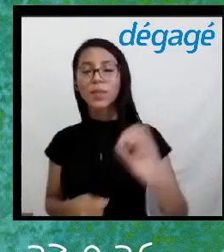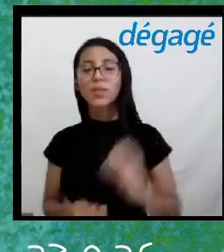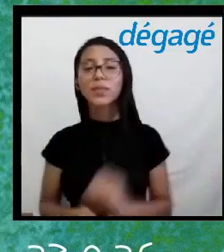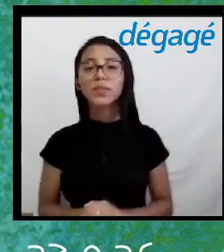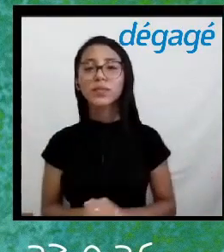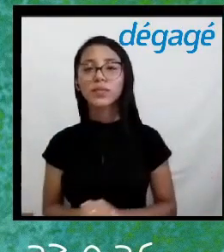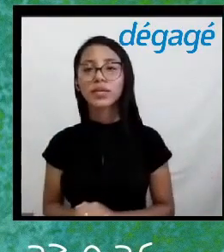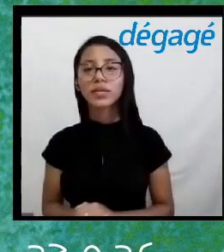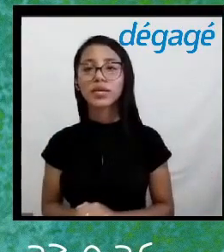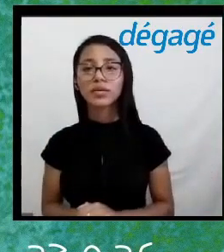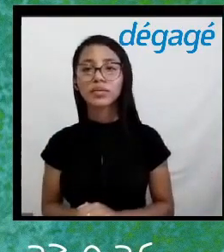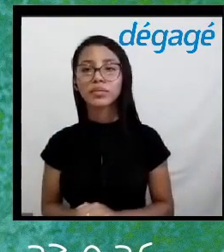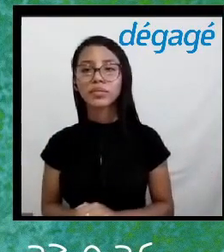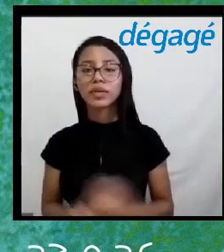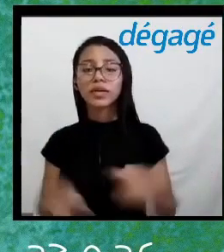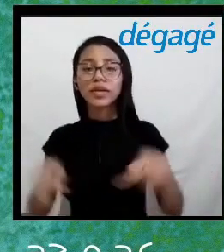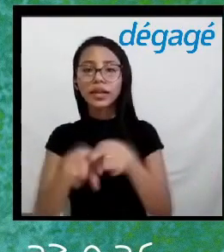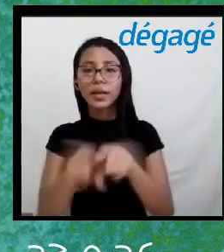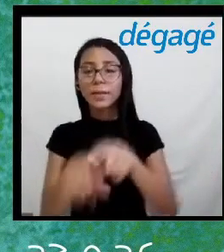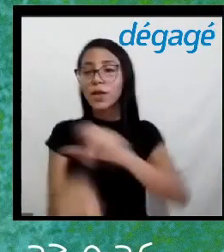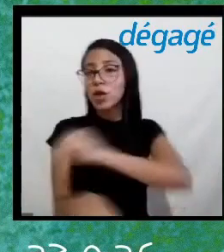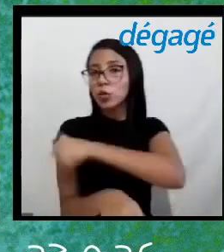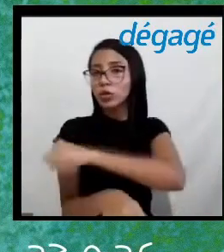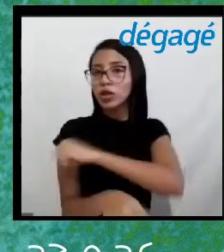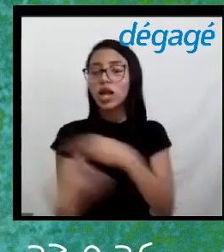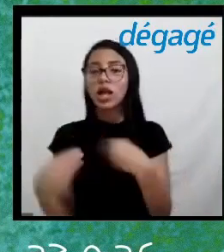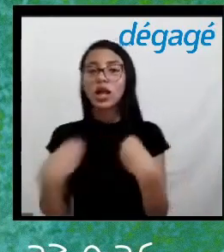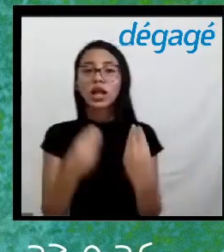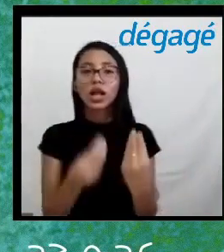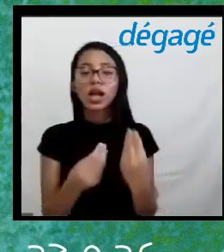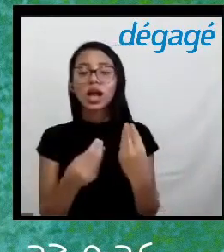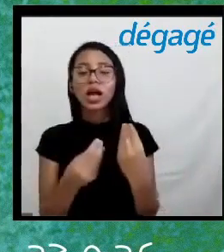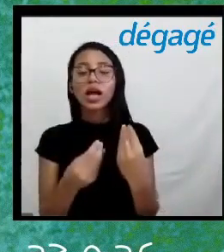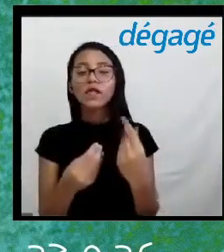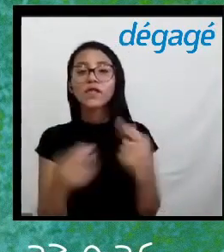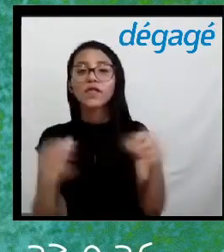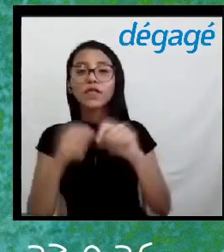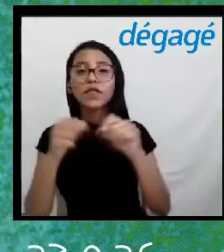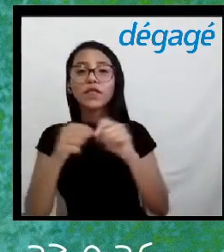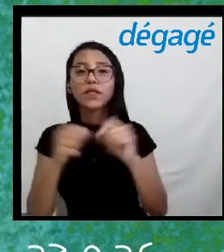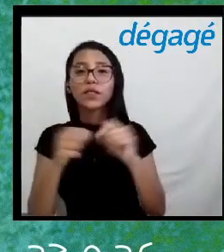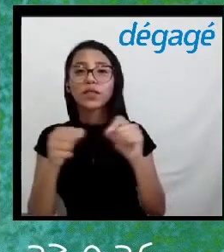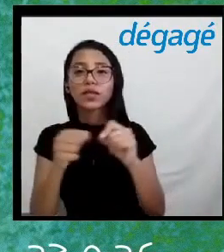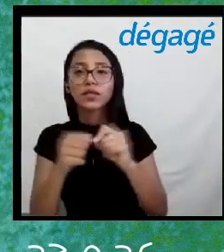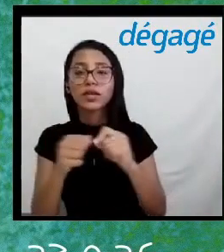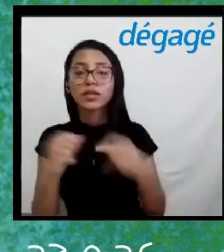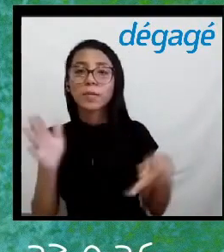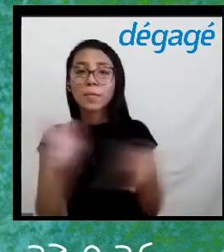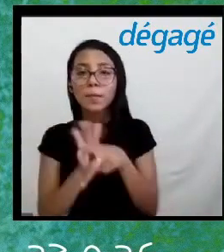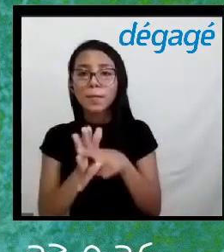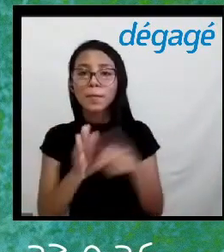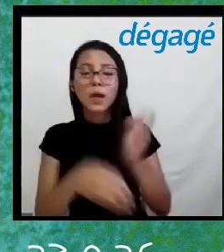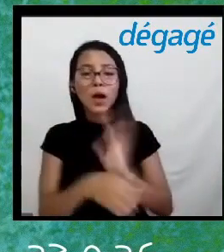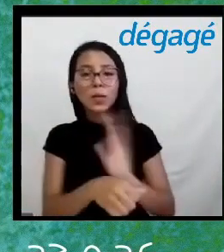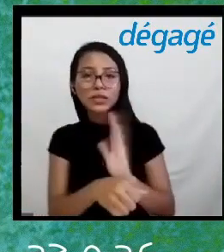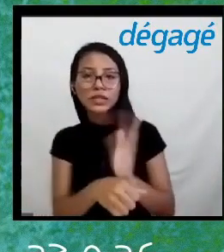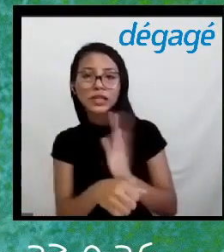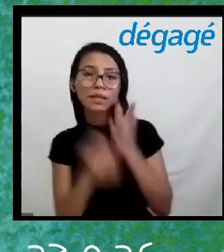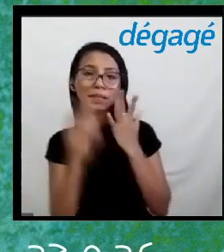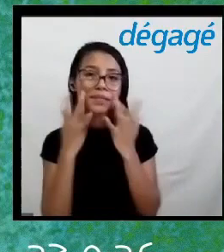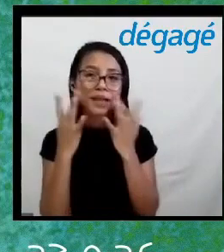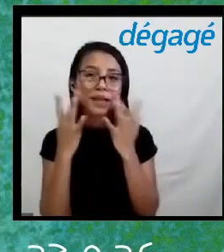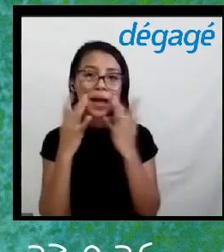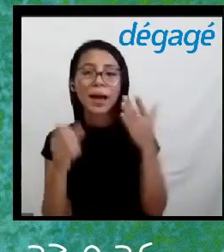Universidade Federal do Rio de Janeiro. Então, Charles, seja bem-vindo novamente ao nosso seminário e eu